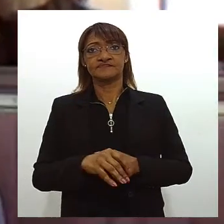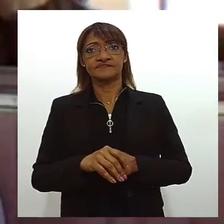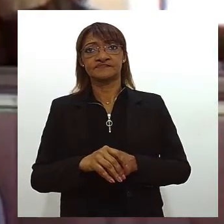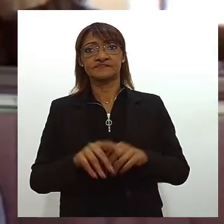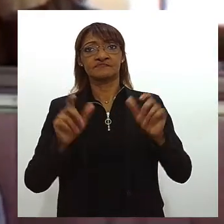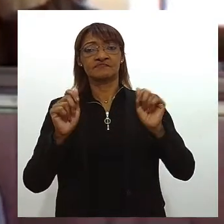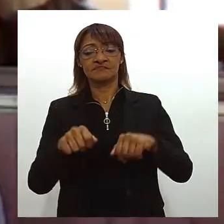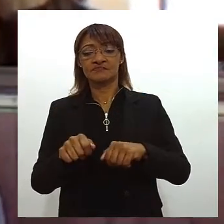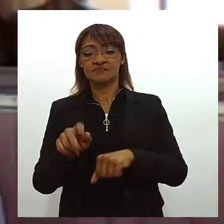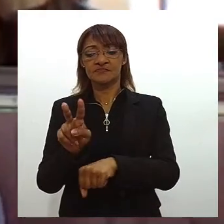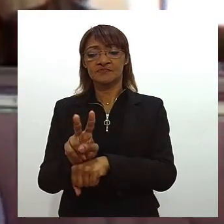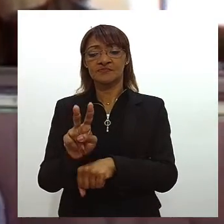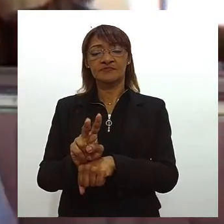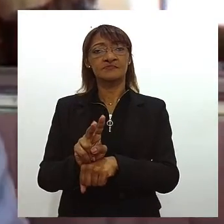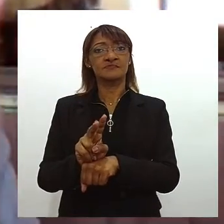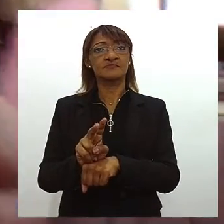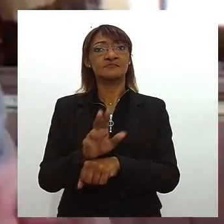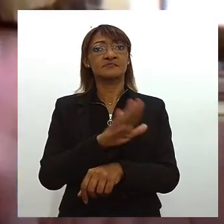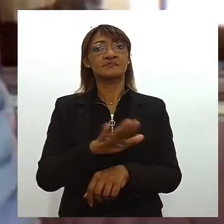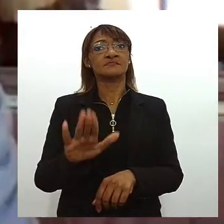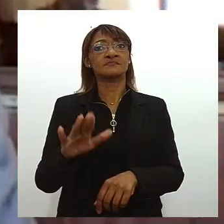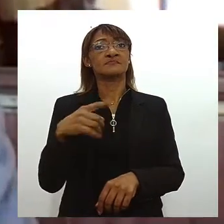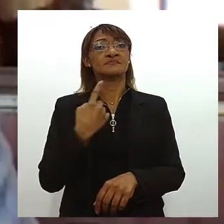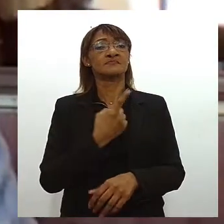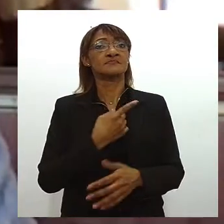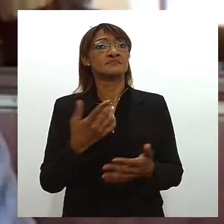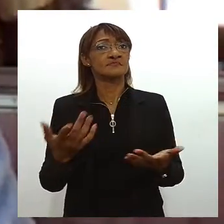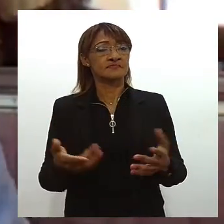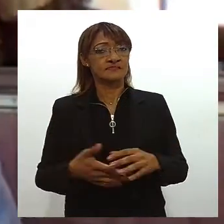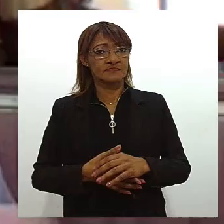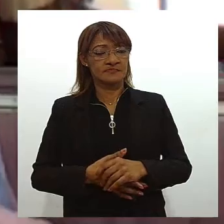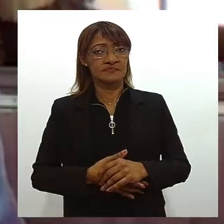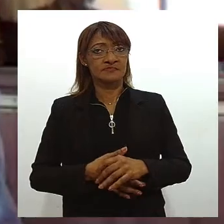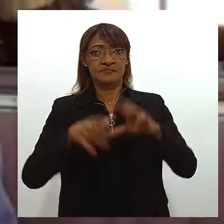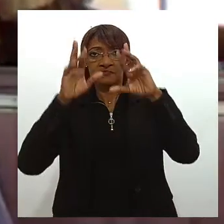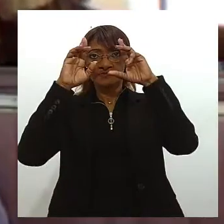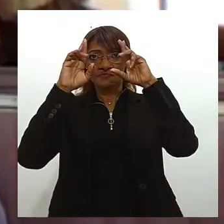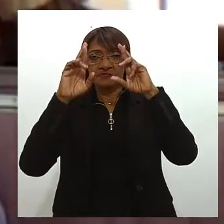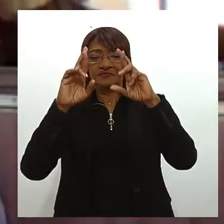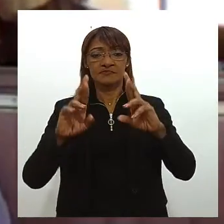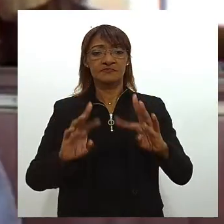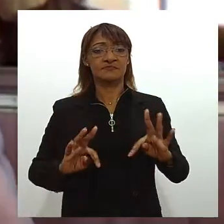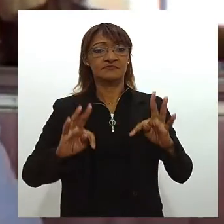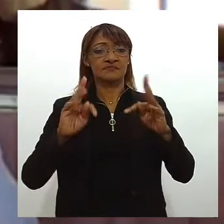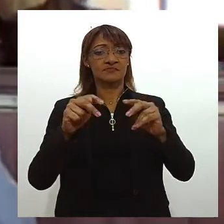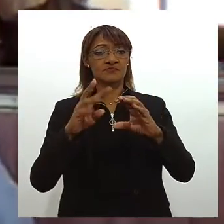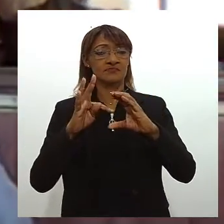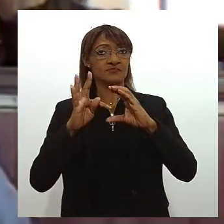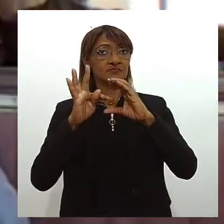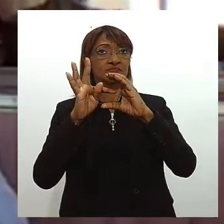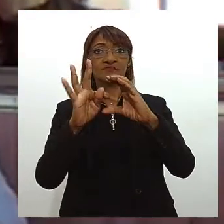nossas crianças. Então, é preciso respeitar os conselheiros tutelares